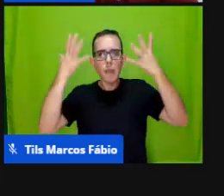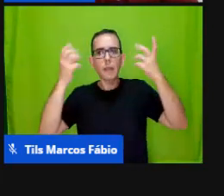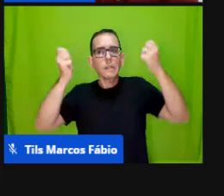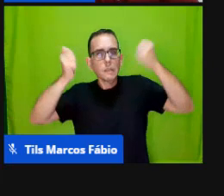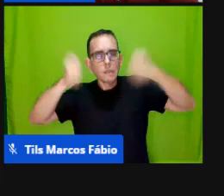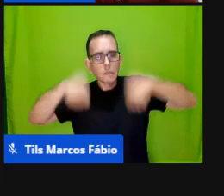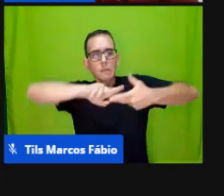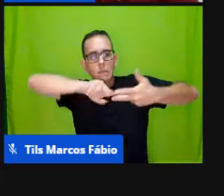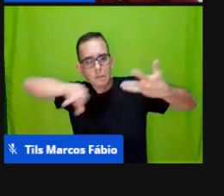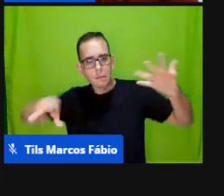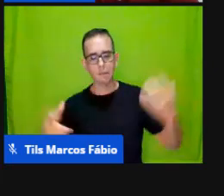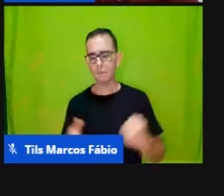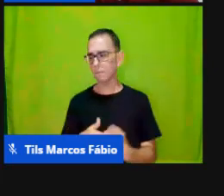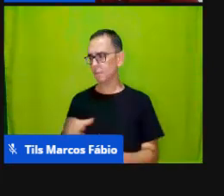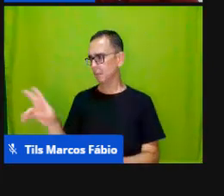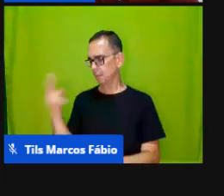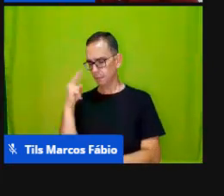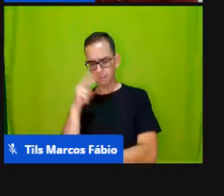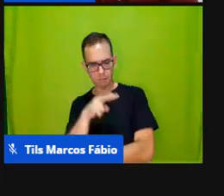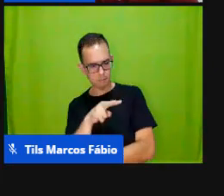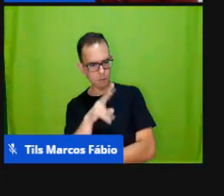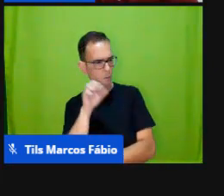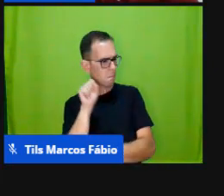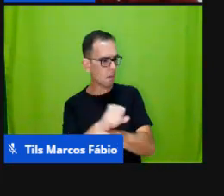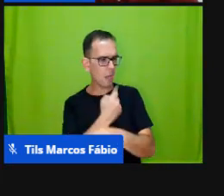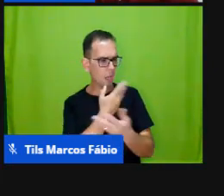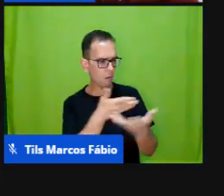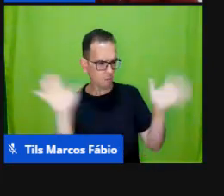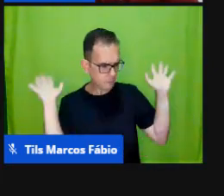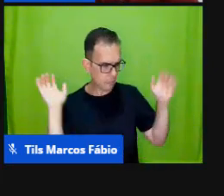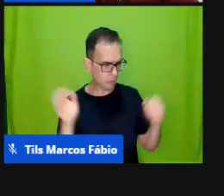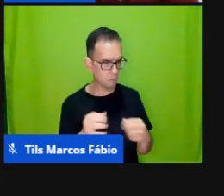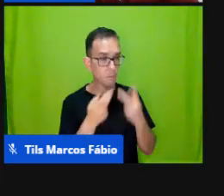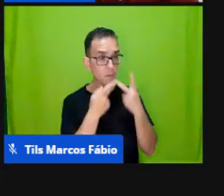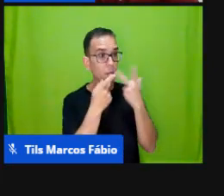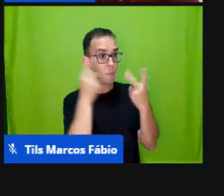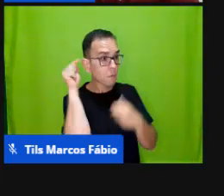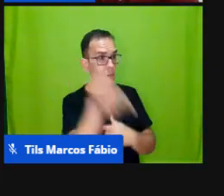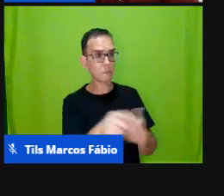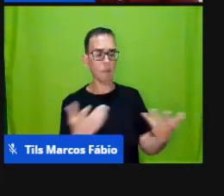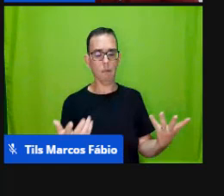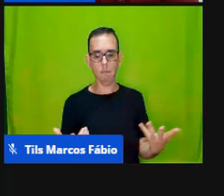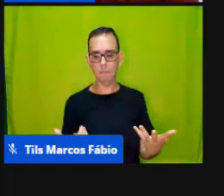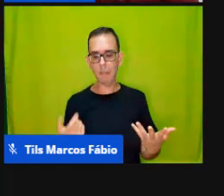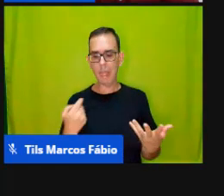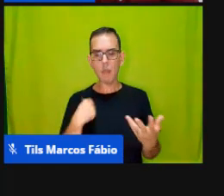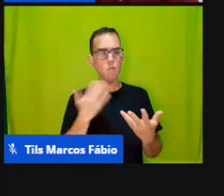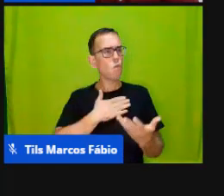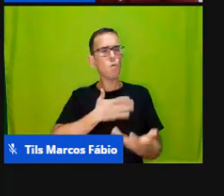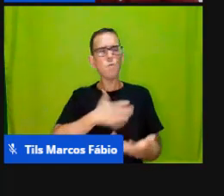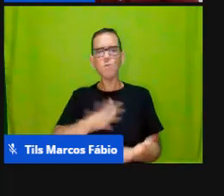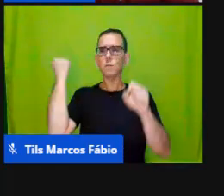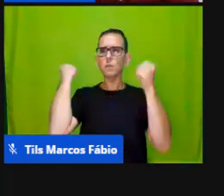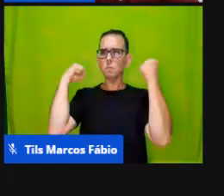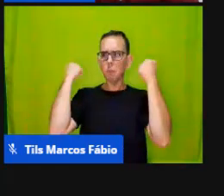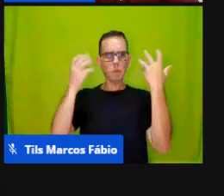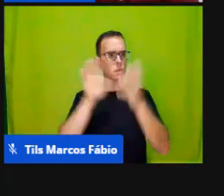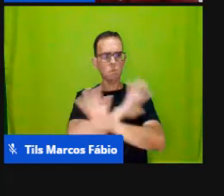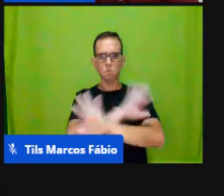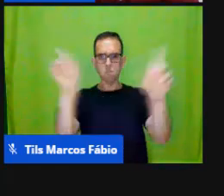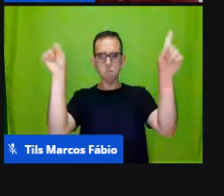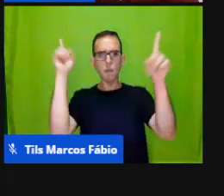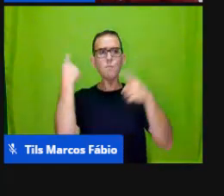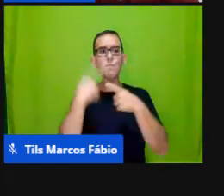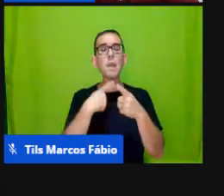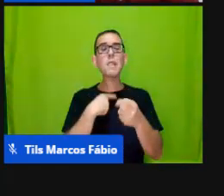tal. Ele olhou para mim e falou: ó, vamos parar de conversa mole. Vou falar para você aqui, ó. Eu não gosto de esporte, porque na